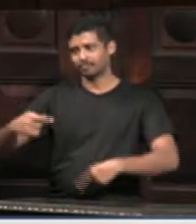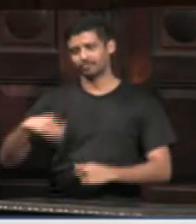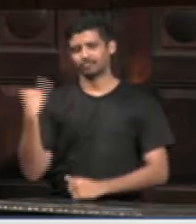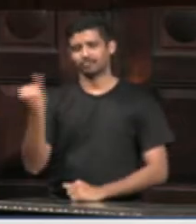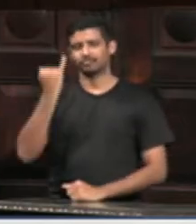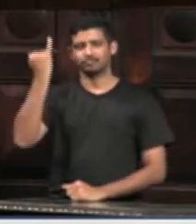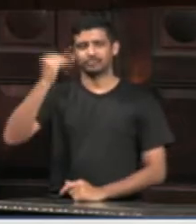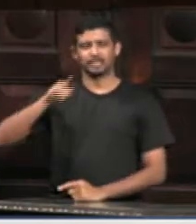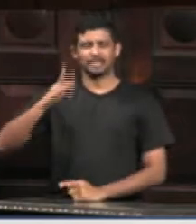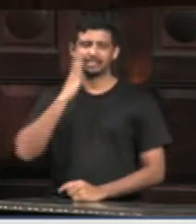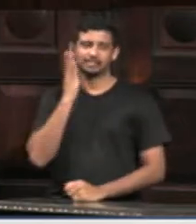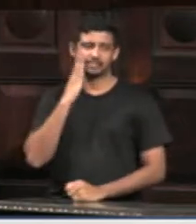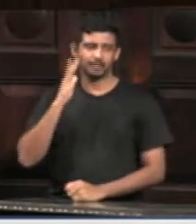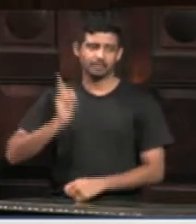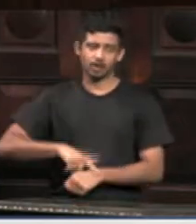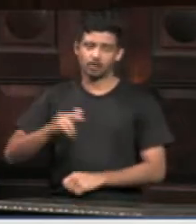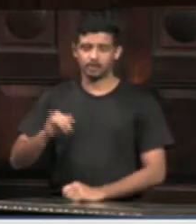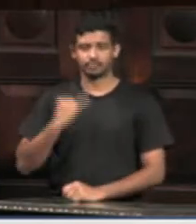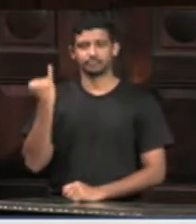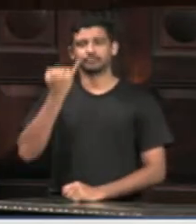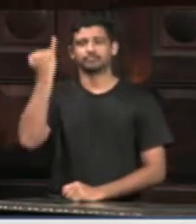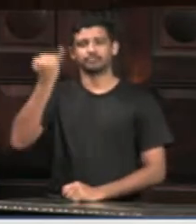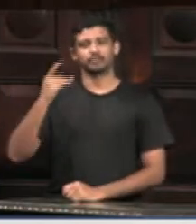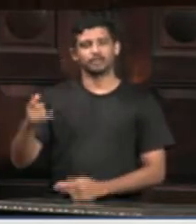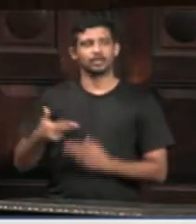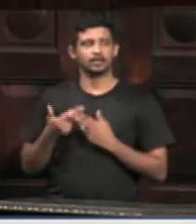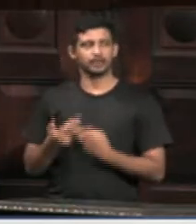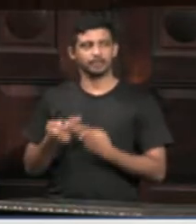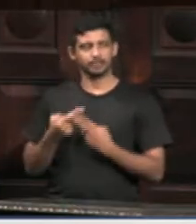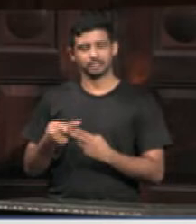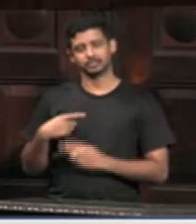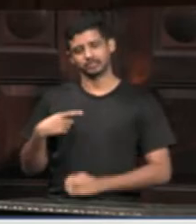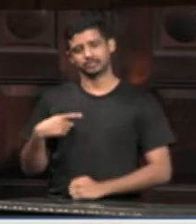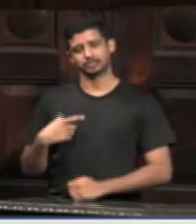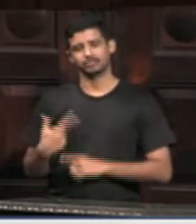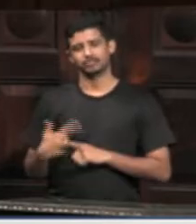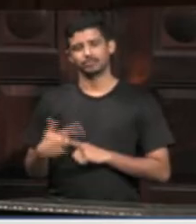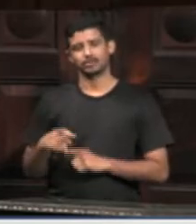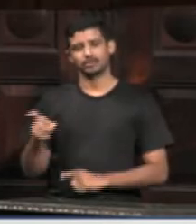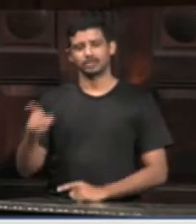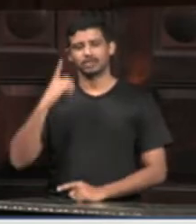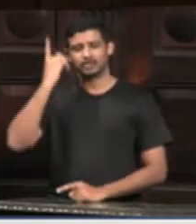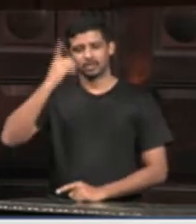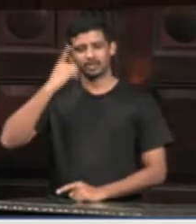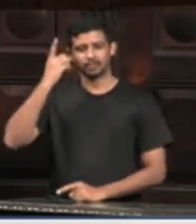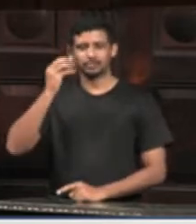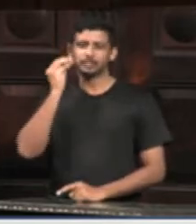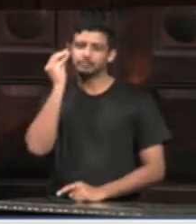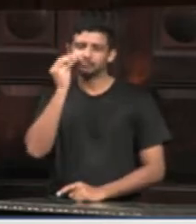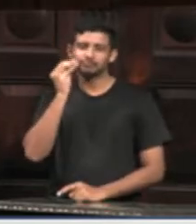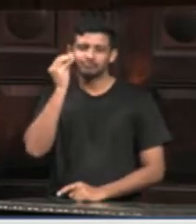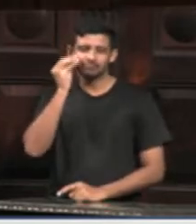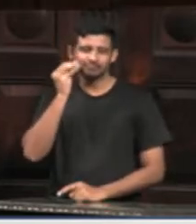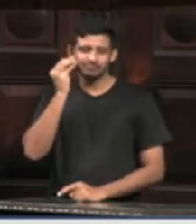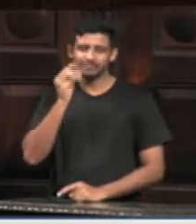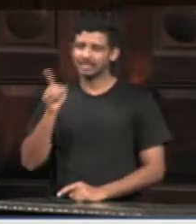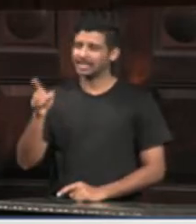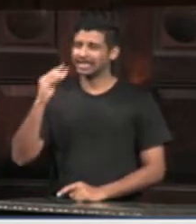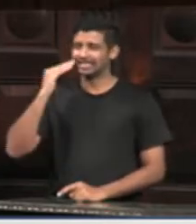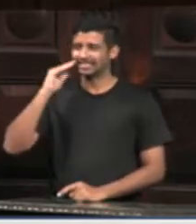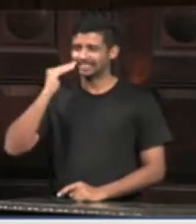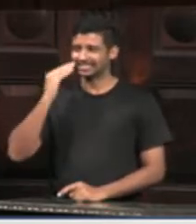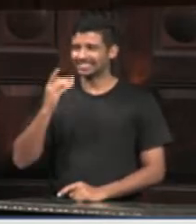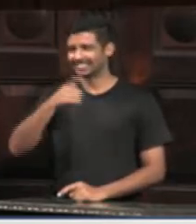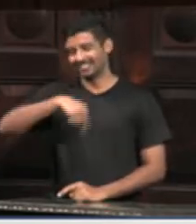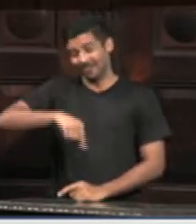que é um momento político importante, tem certeza que vai ter um pouco mais de paciência, porque é um deputado experiente, né, e que entende o momento político